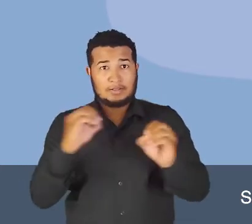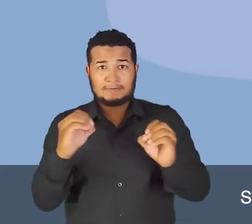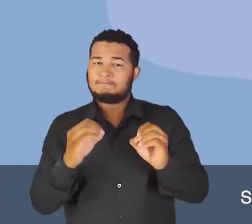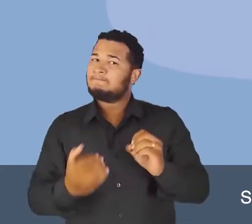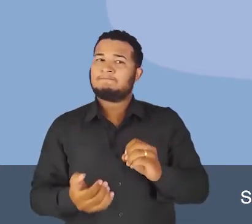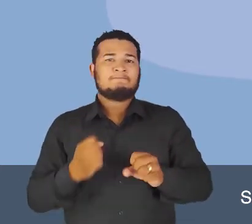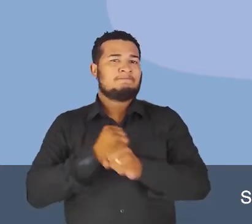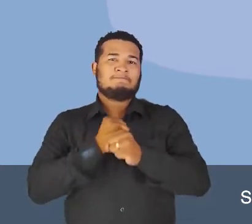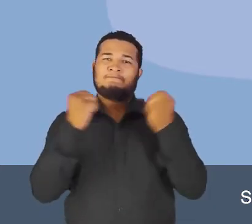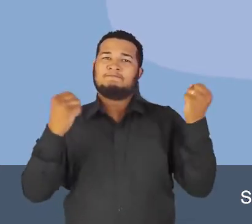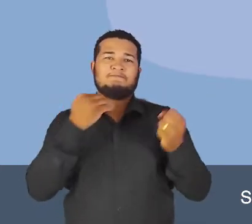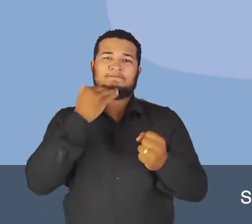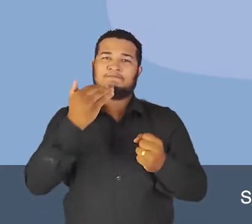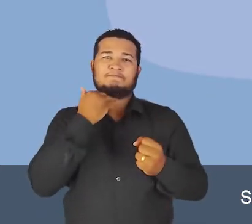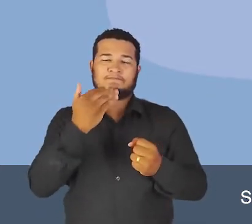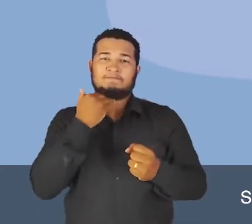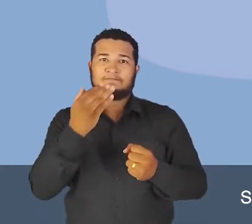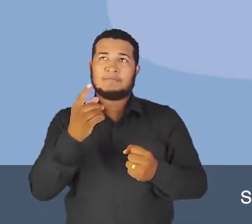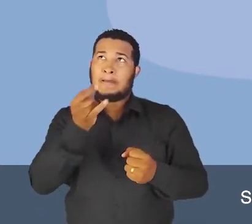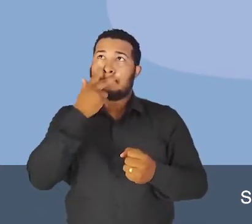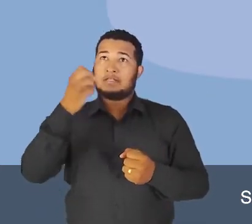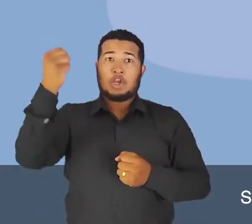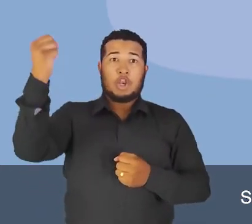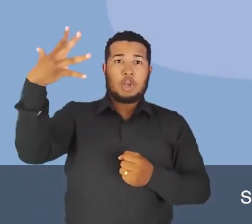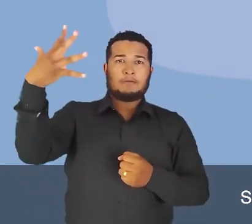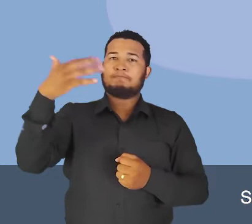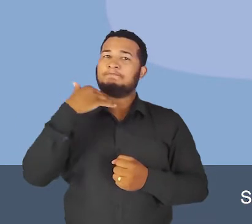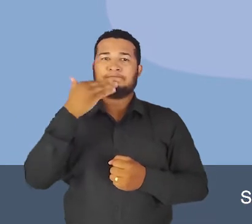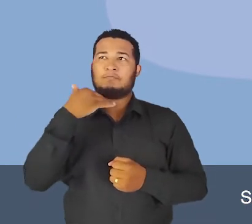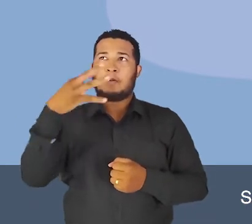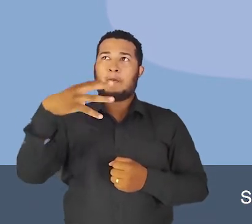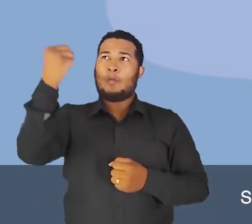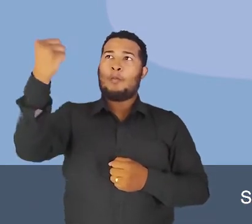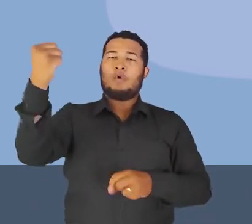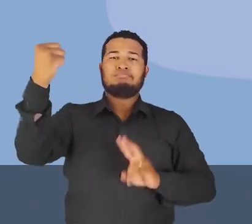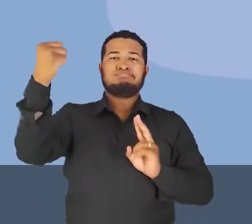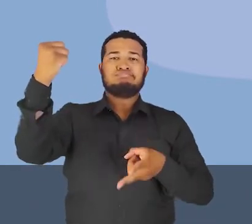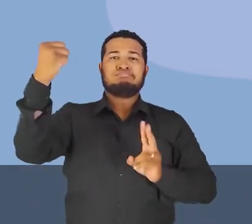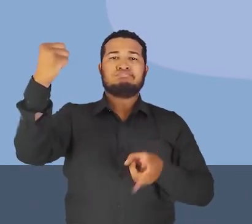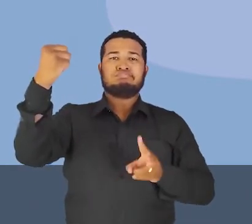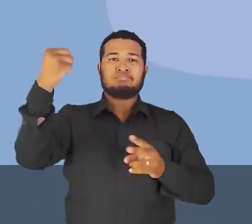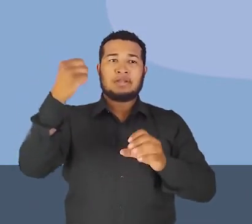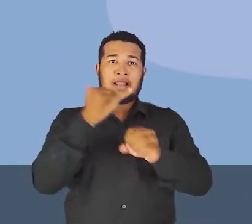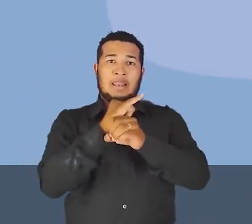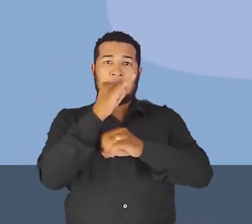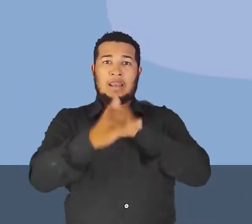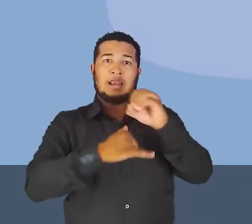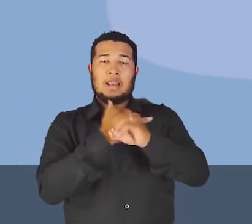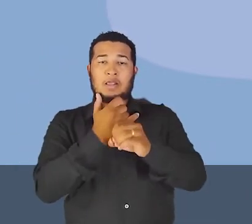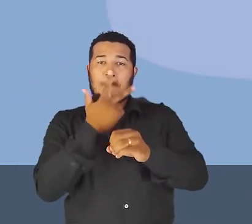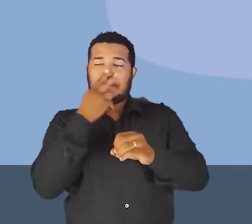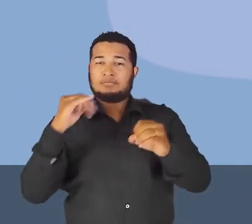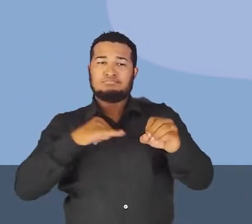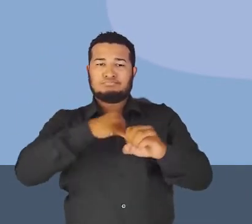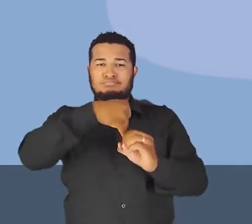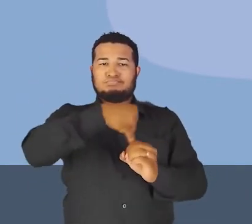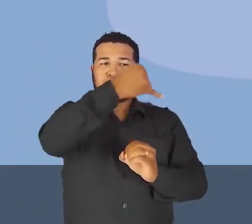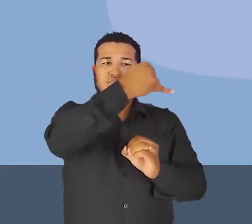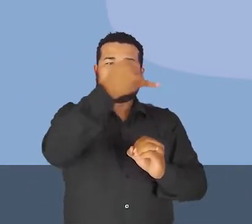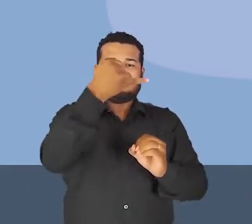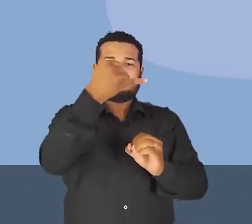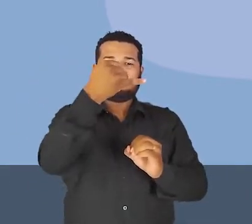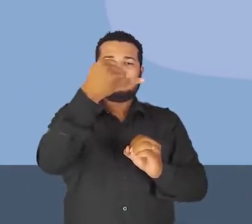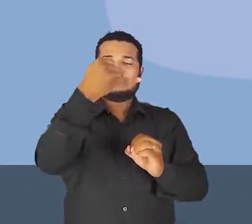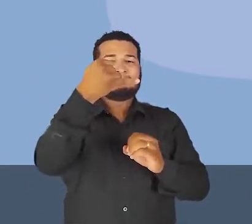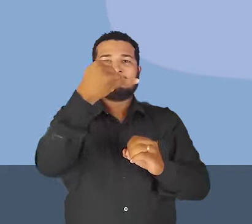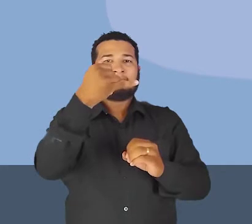pilha não iria funcionar e a minha lâmpada não iria funcionar. E a passagem de elétrons, então, seria prejudicada e a minha